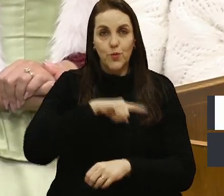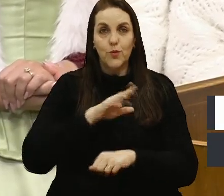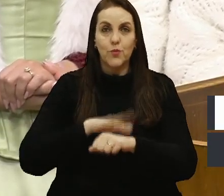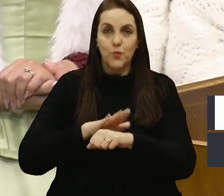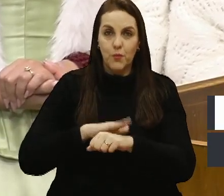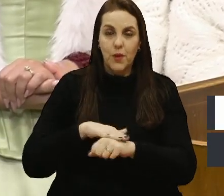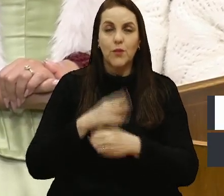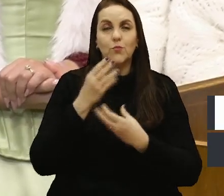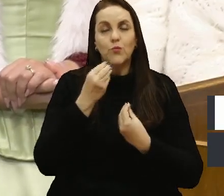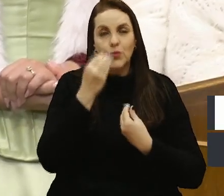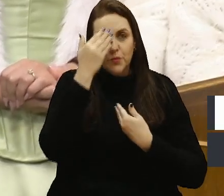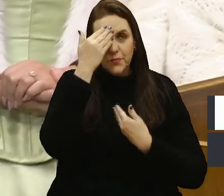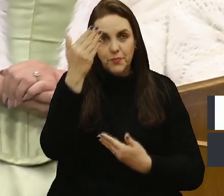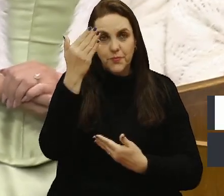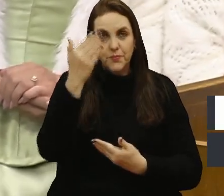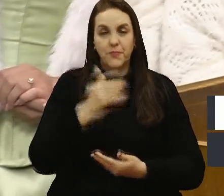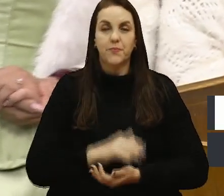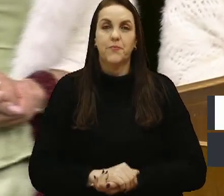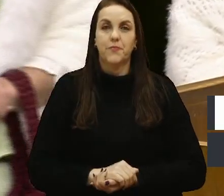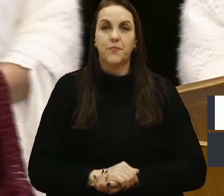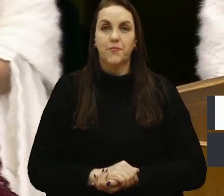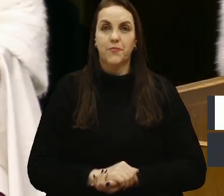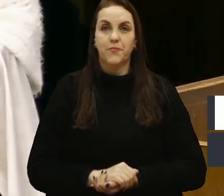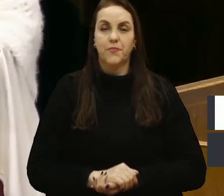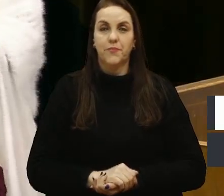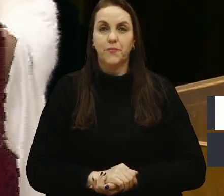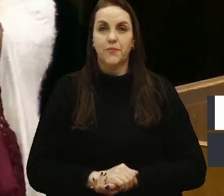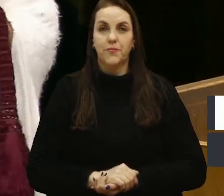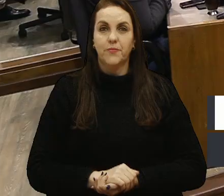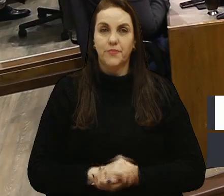o nosso muito obrigada.